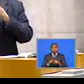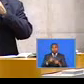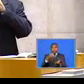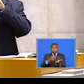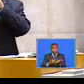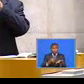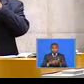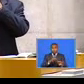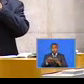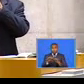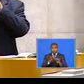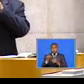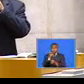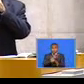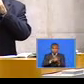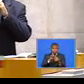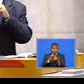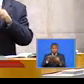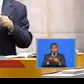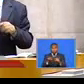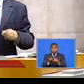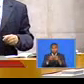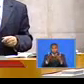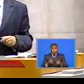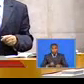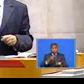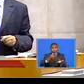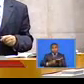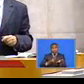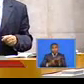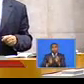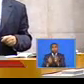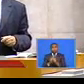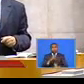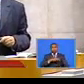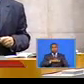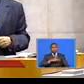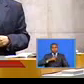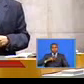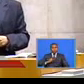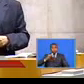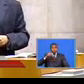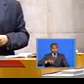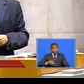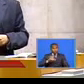no plano de metas e assumido como compromisso com o Ministério Público Estadual,